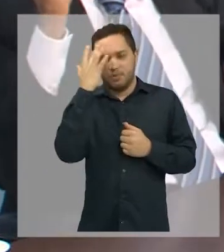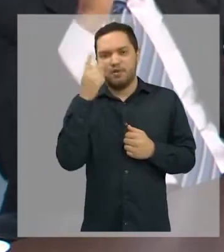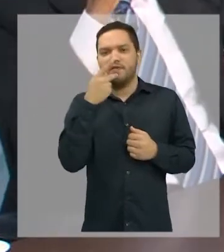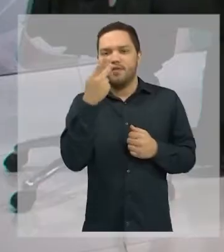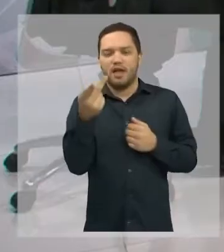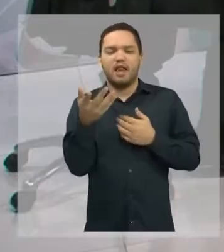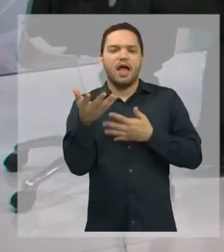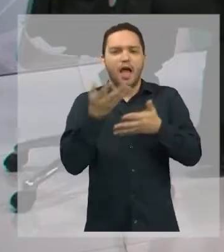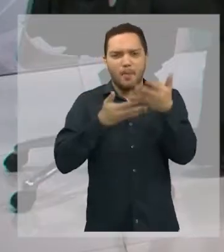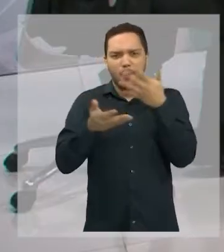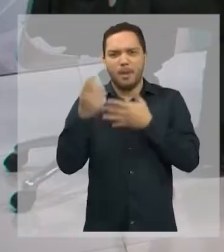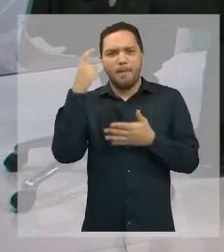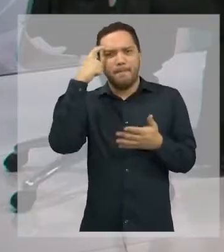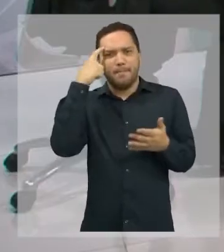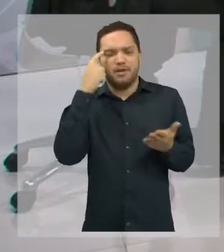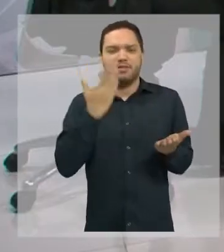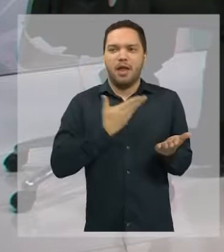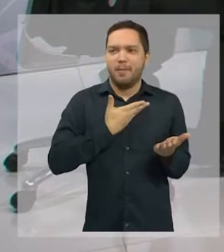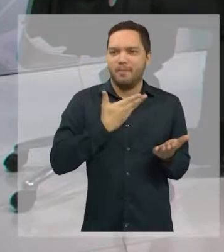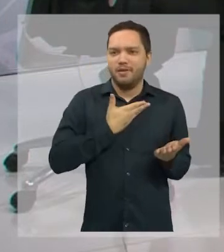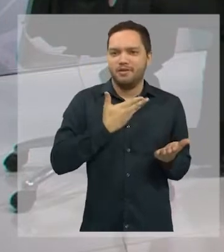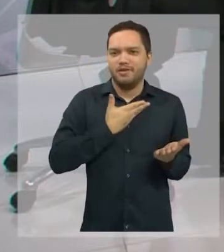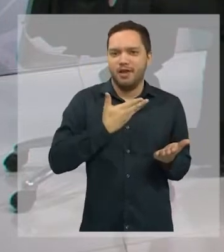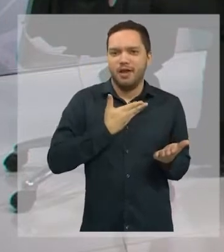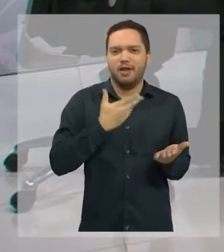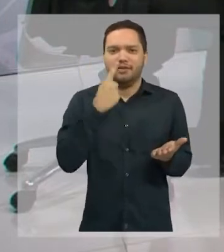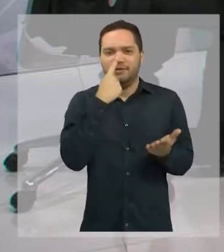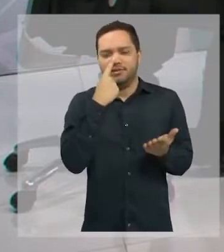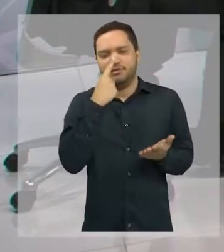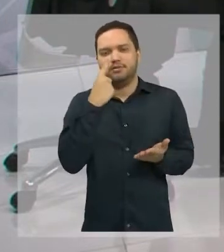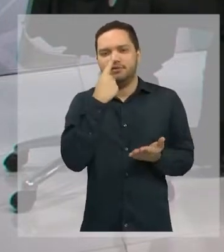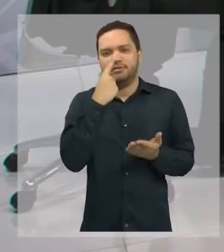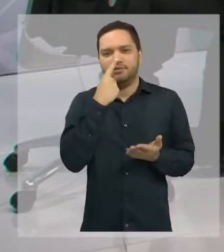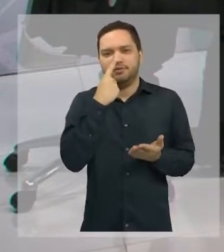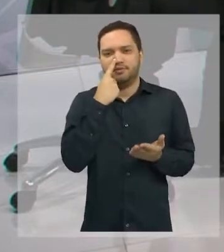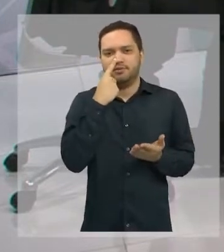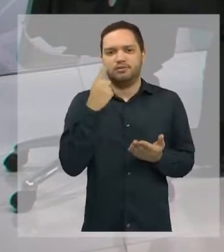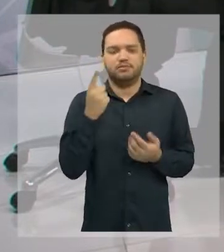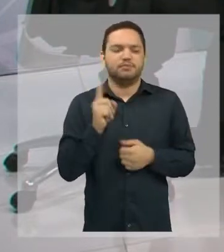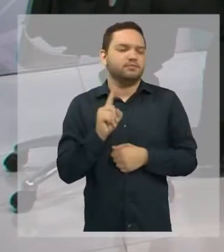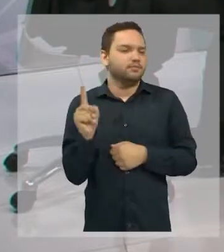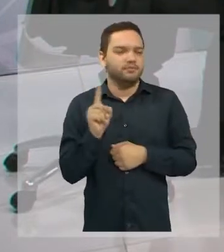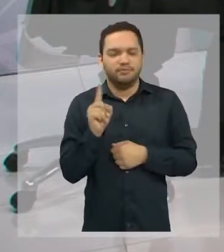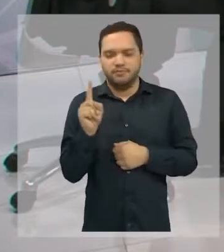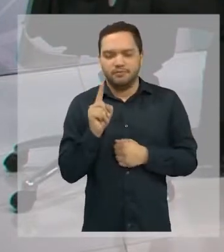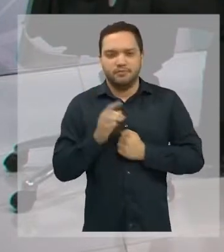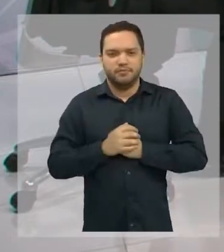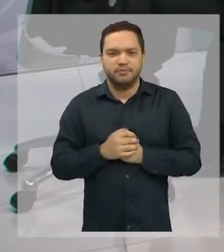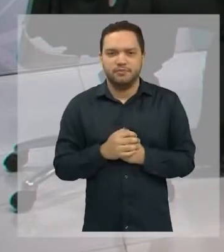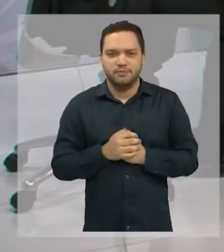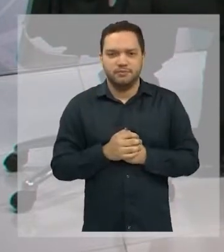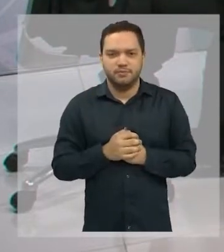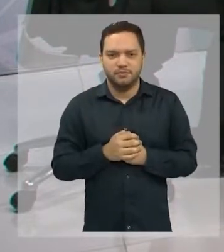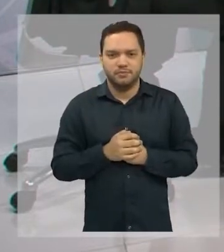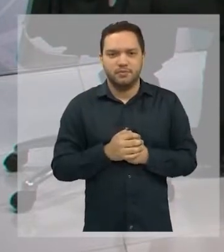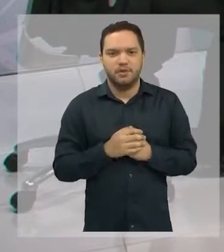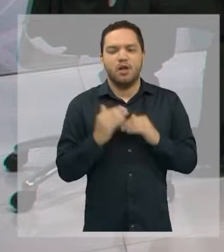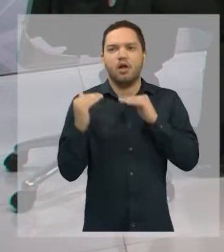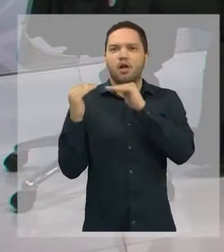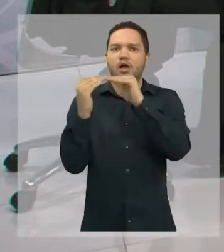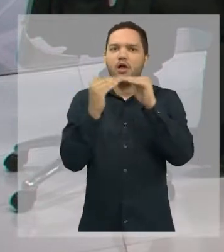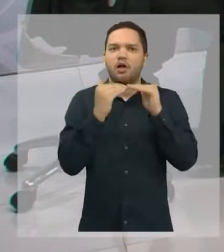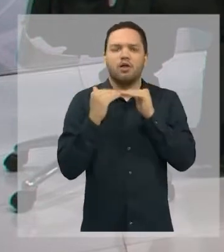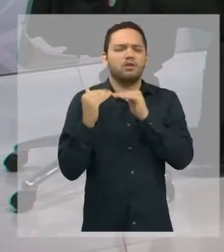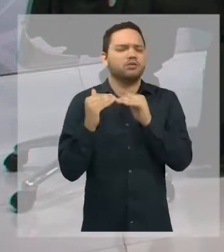que as pessoas pensam que a harmonia é amizade e tal, né? É coisa do homem cordial, do Sérgio Buarque. É todo mundo concordar com